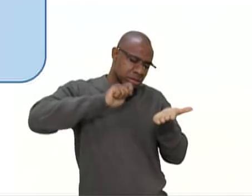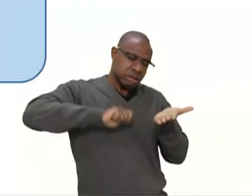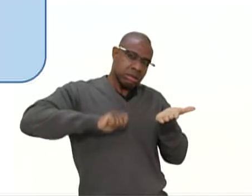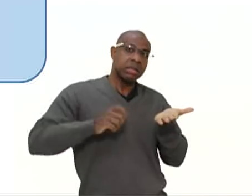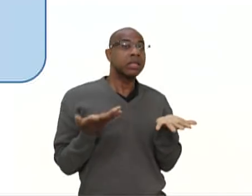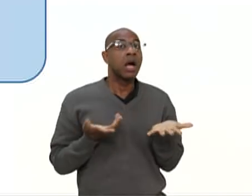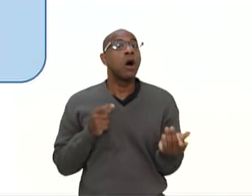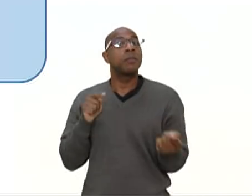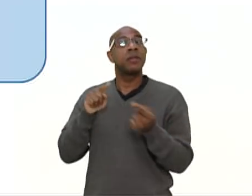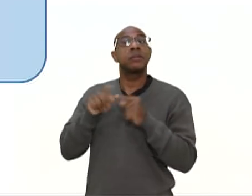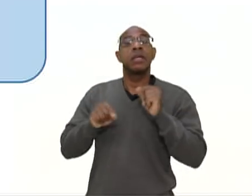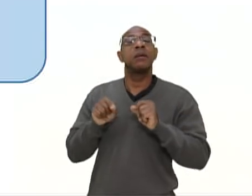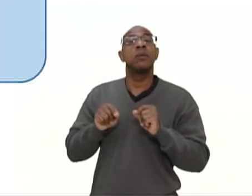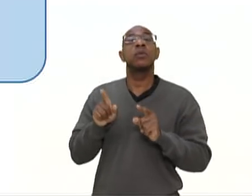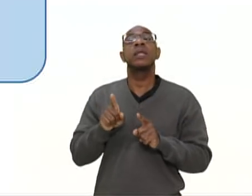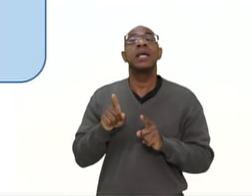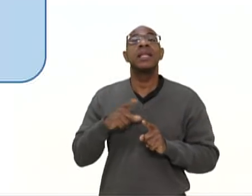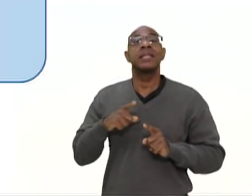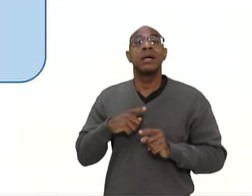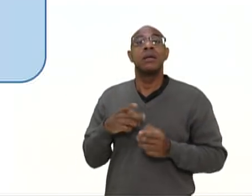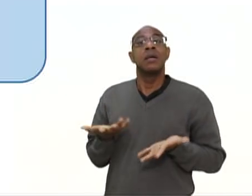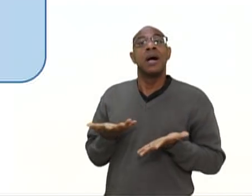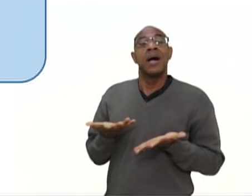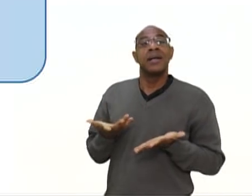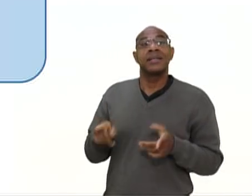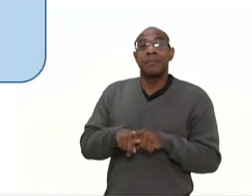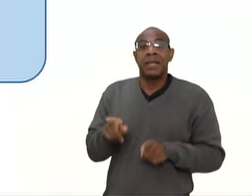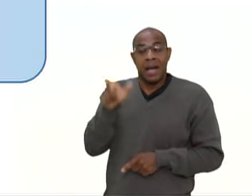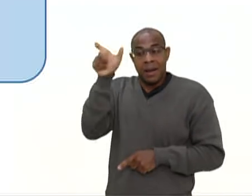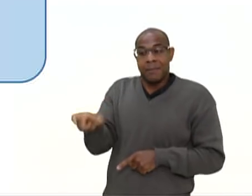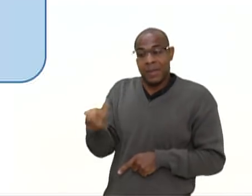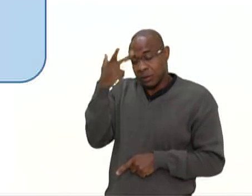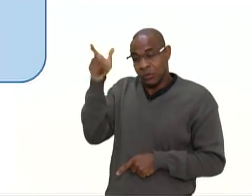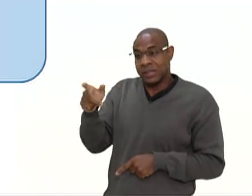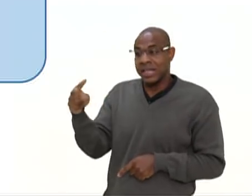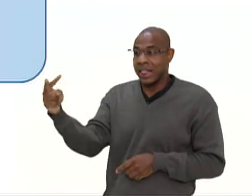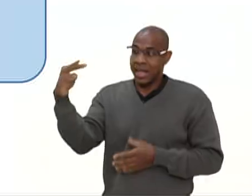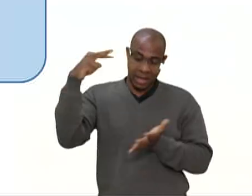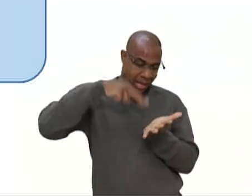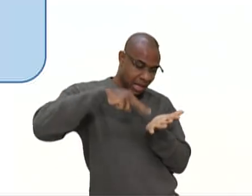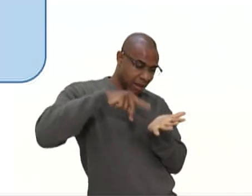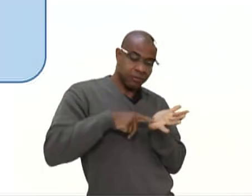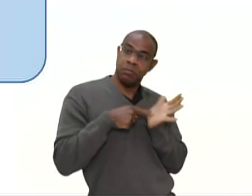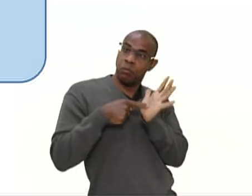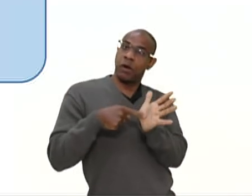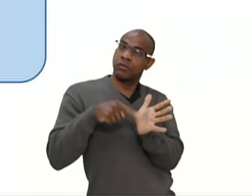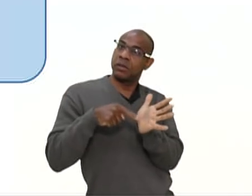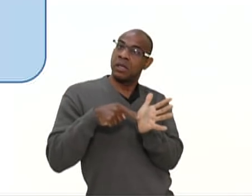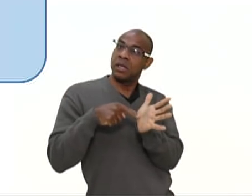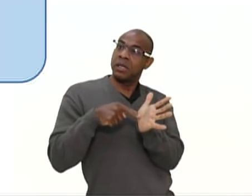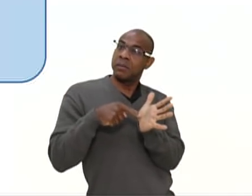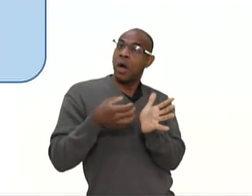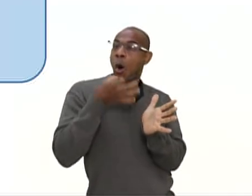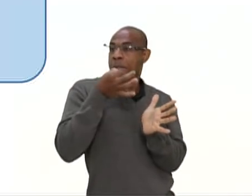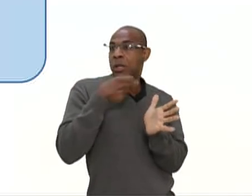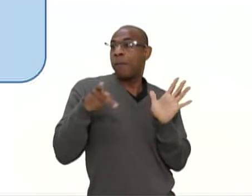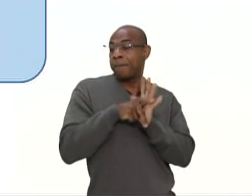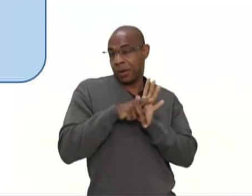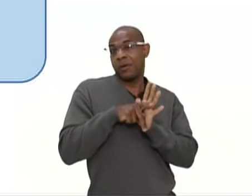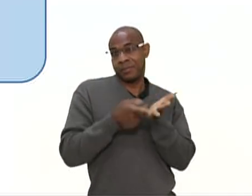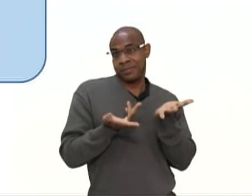o objetivo de convencer os interlocutores e o autor deixa claro seu ponto de